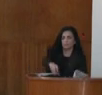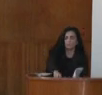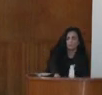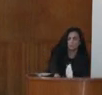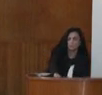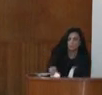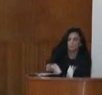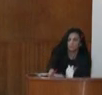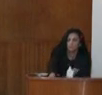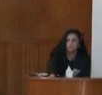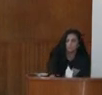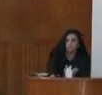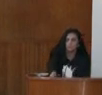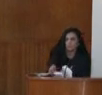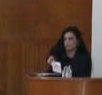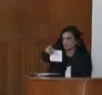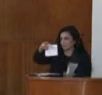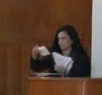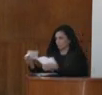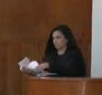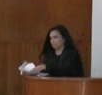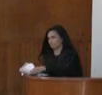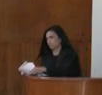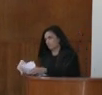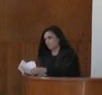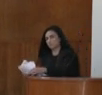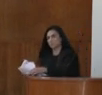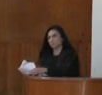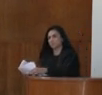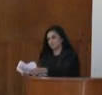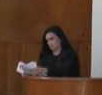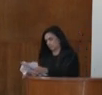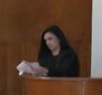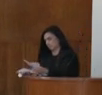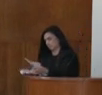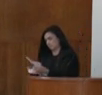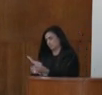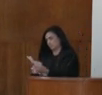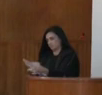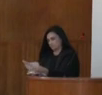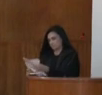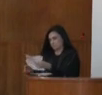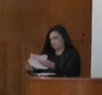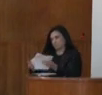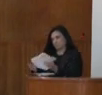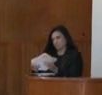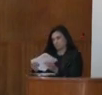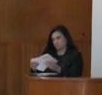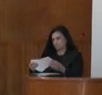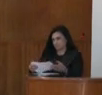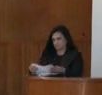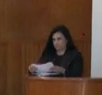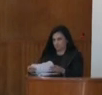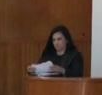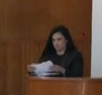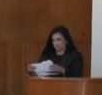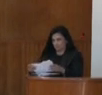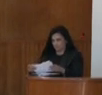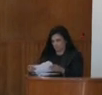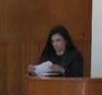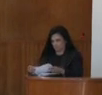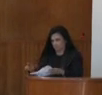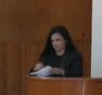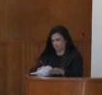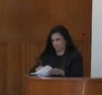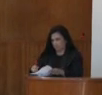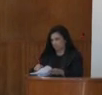Munir Neto, perdão. Em nome dele, eu queria cumprimentar os demais membros da mesa, os demais palestrantes. Né?